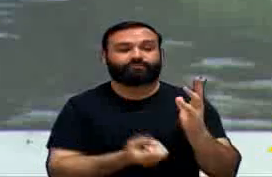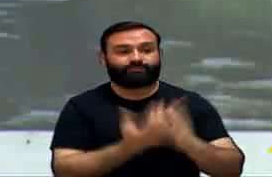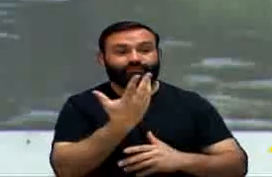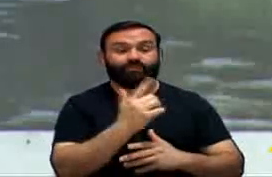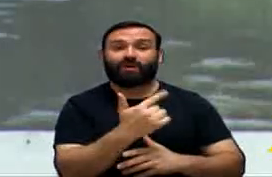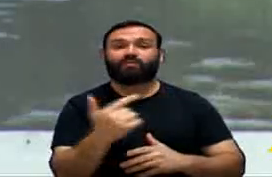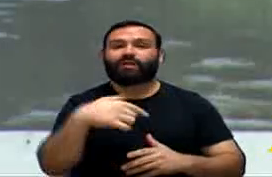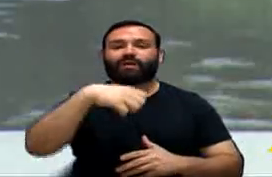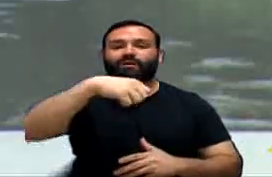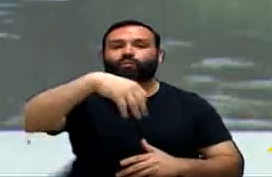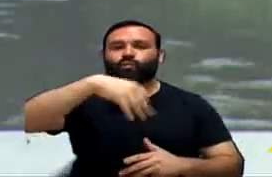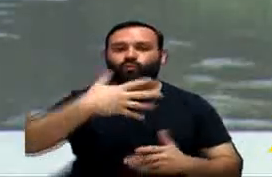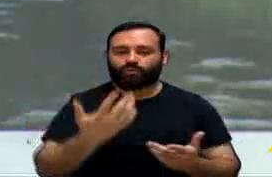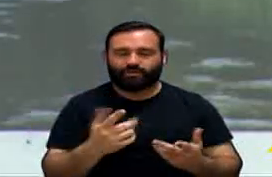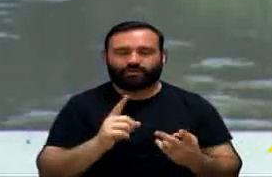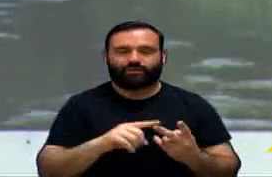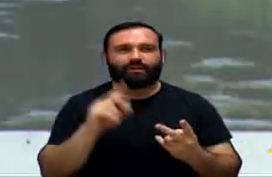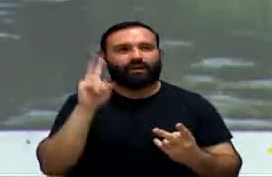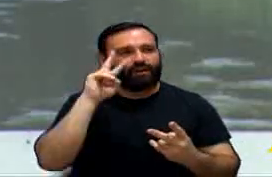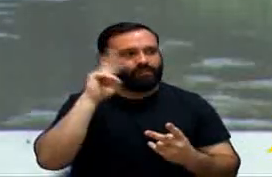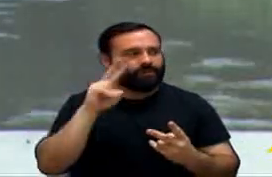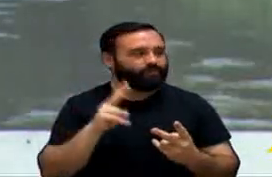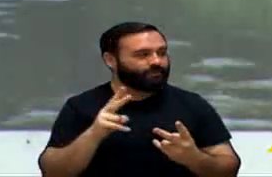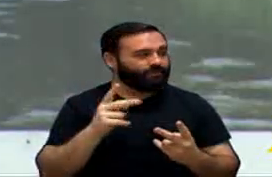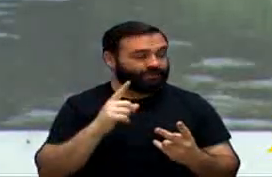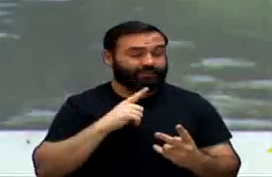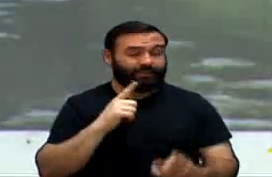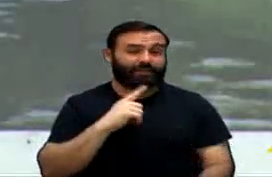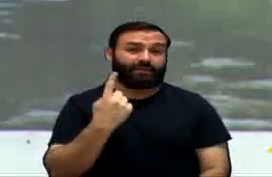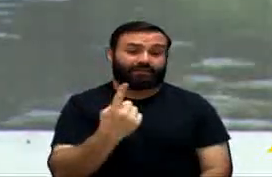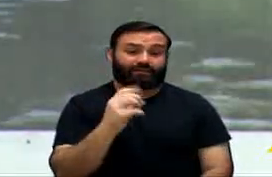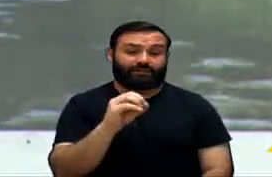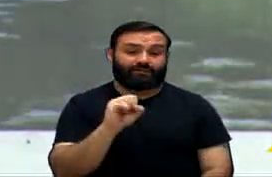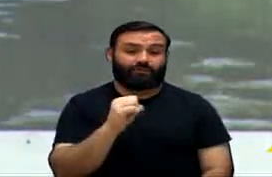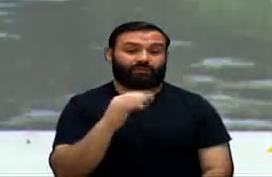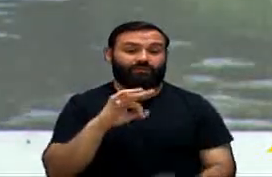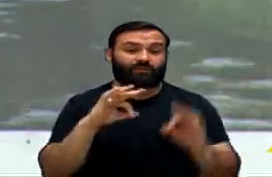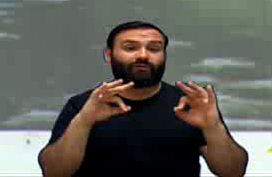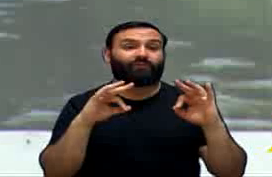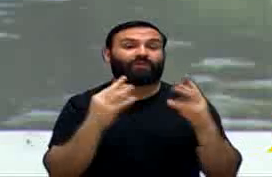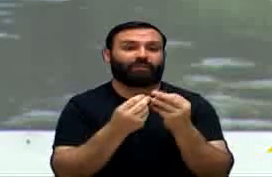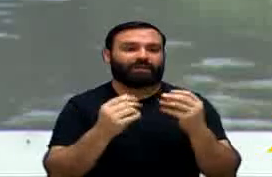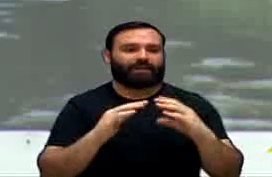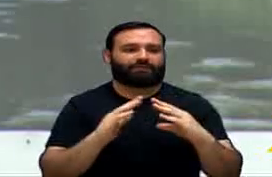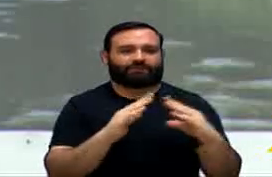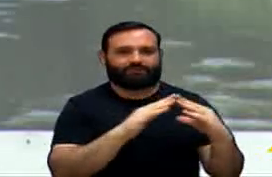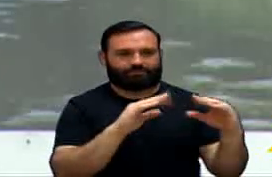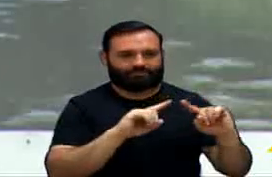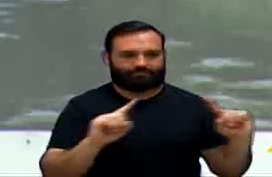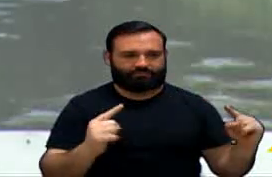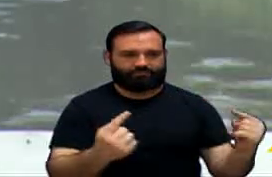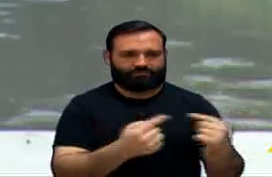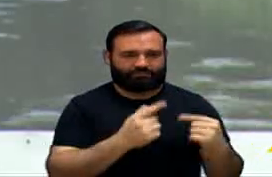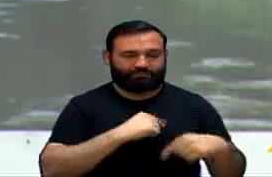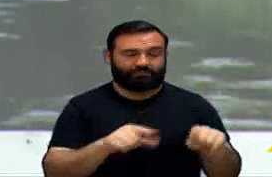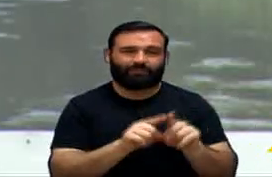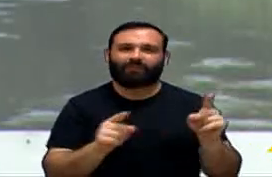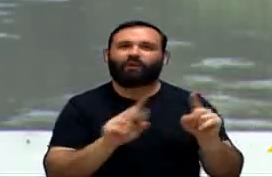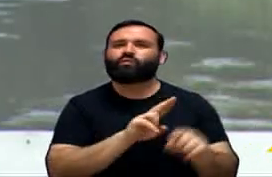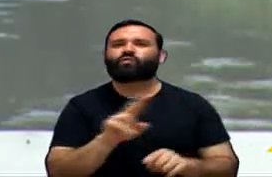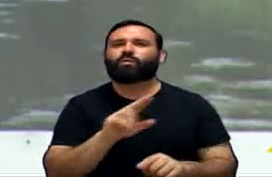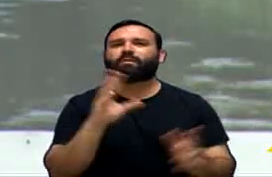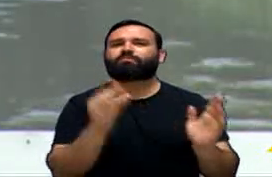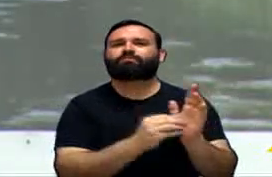não saiu iluminação recordando aqui são 108 famílias que moram ali naquele Condomínio eu eu não tenho o o nome do